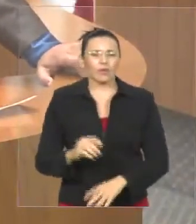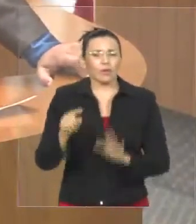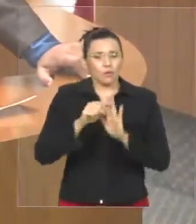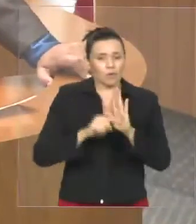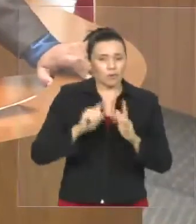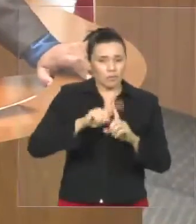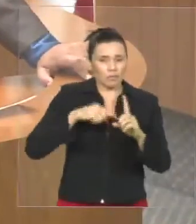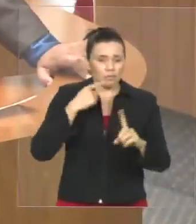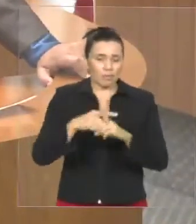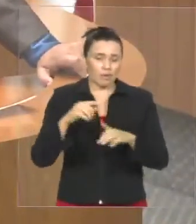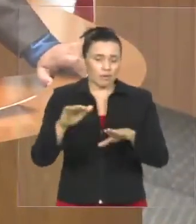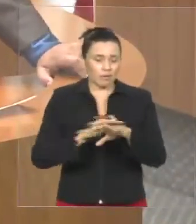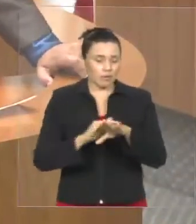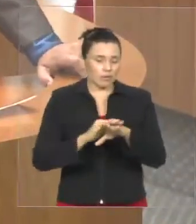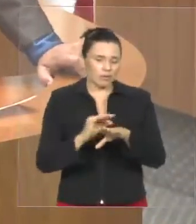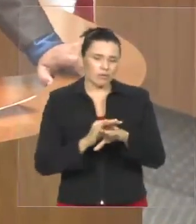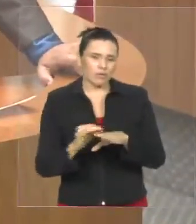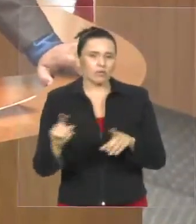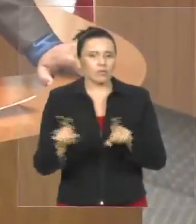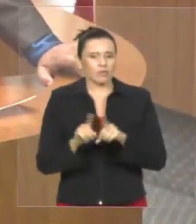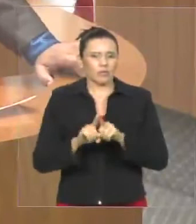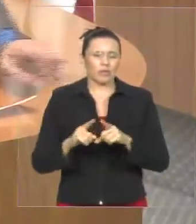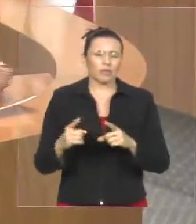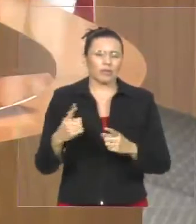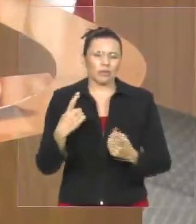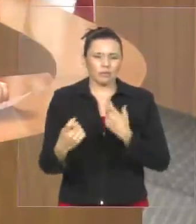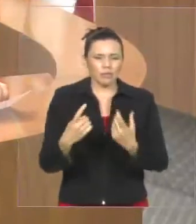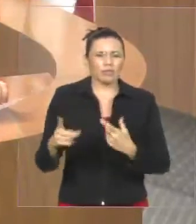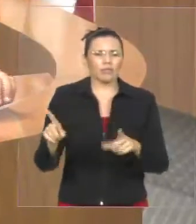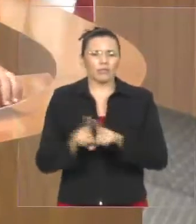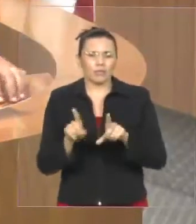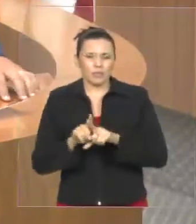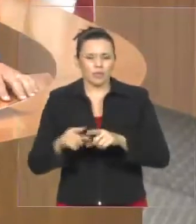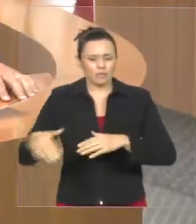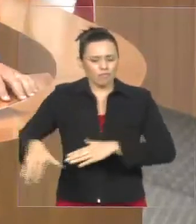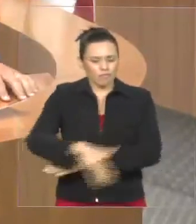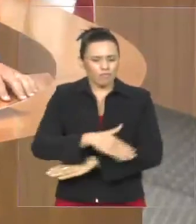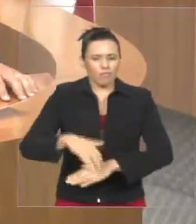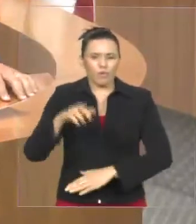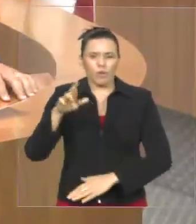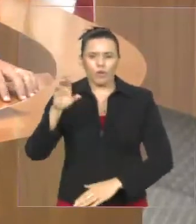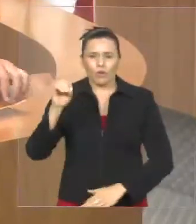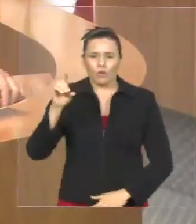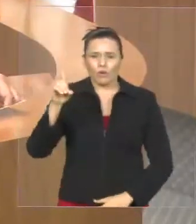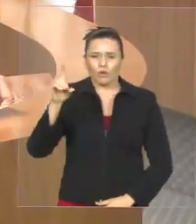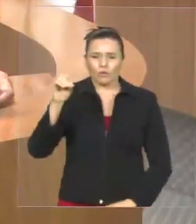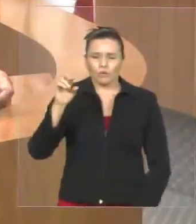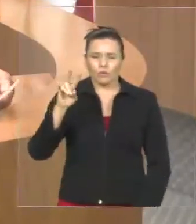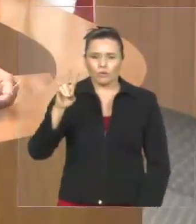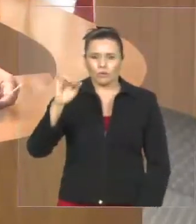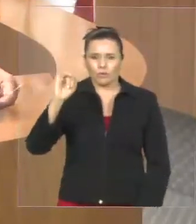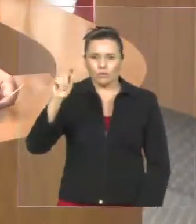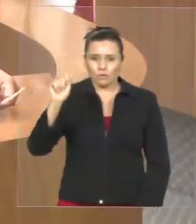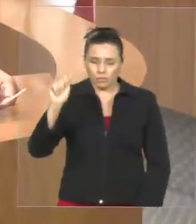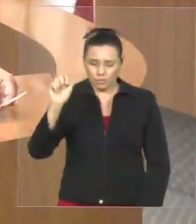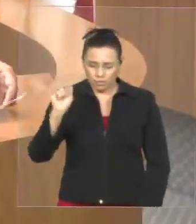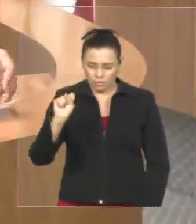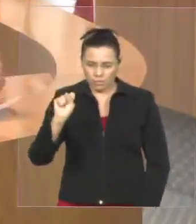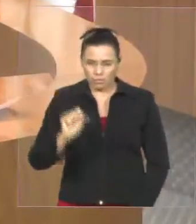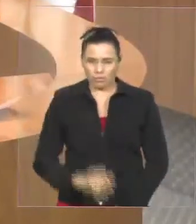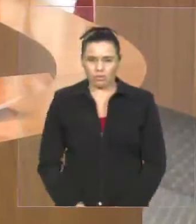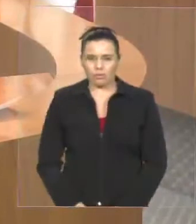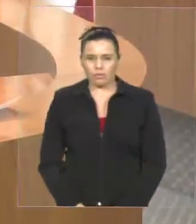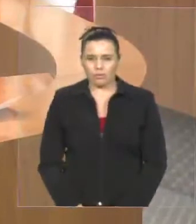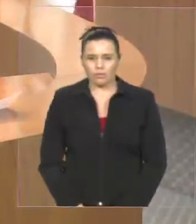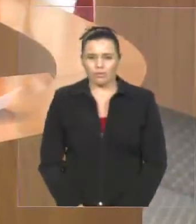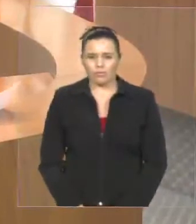rodovias, em edificações civis, que valorizam o nosso povo. E